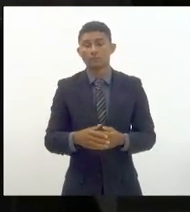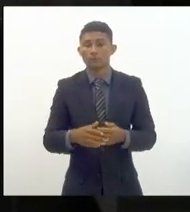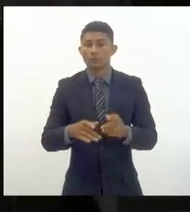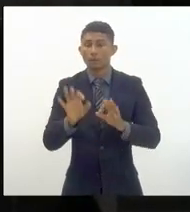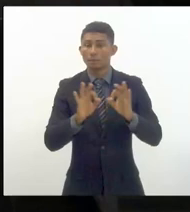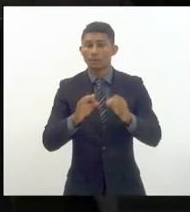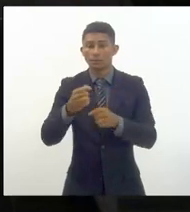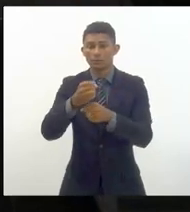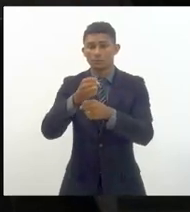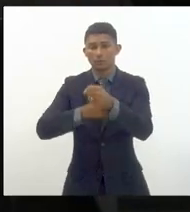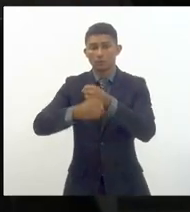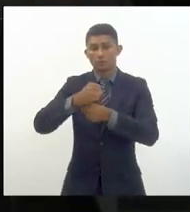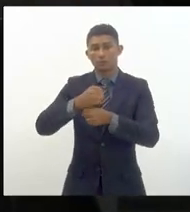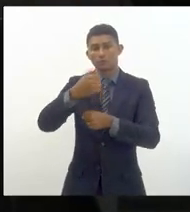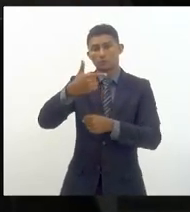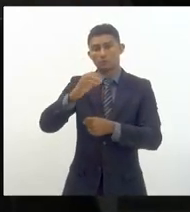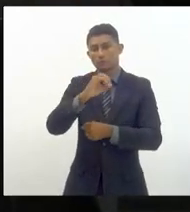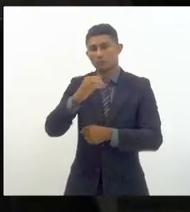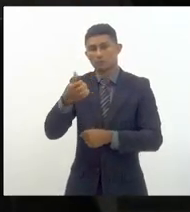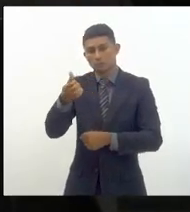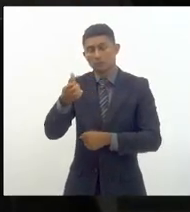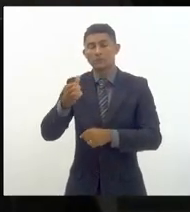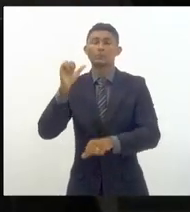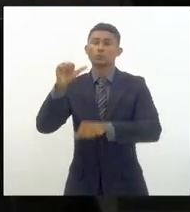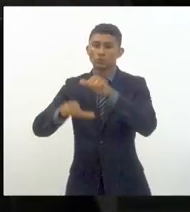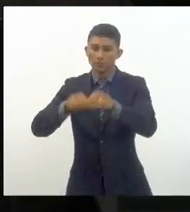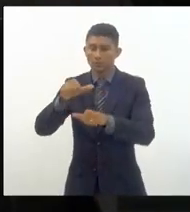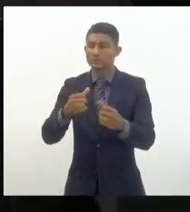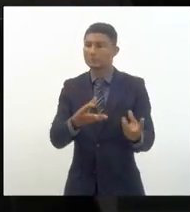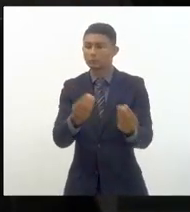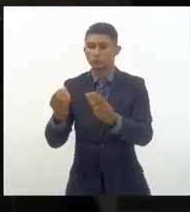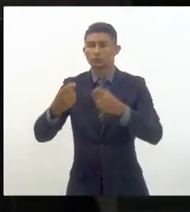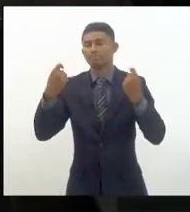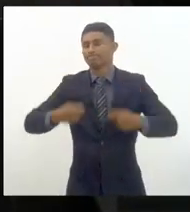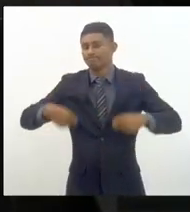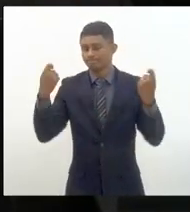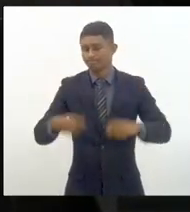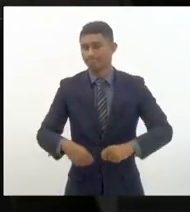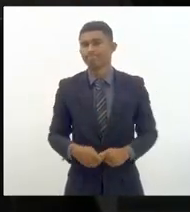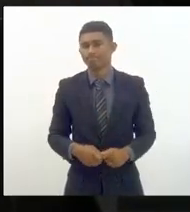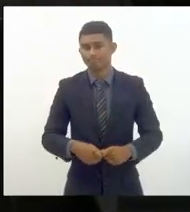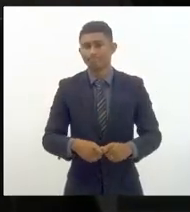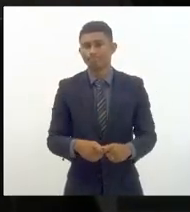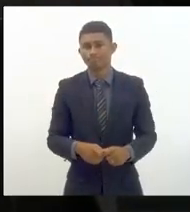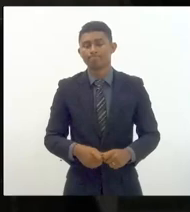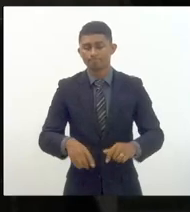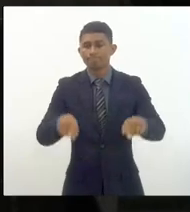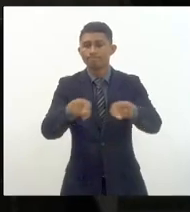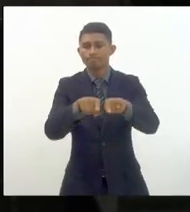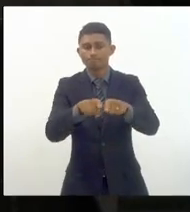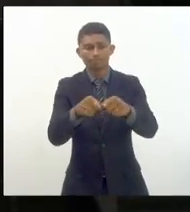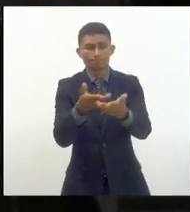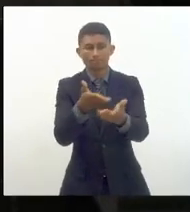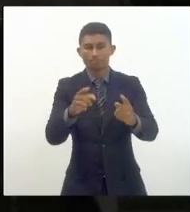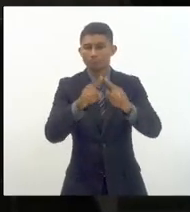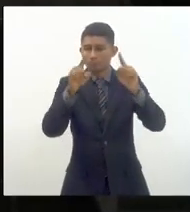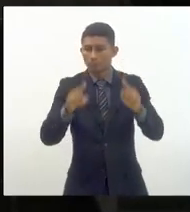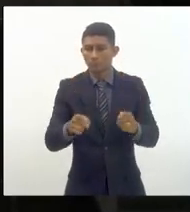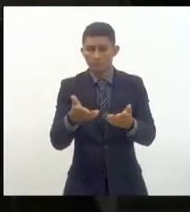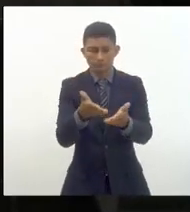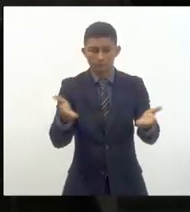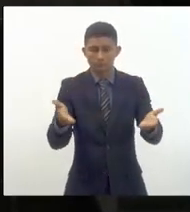2006 e tem muitas mudanças e muitas medidas que precisam ser feitas sobretudo não pena mas sobretudo para os servidores de